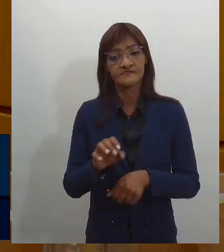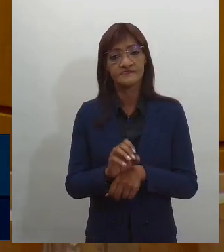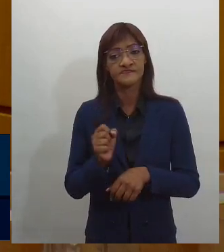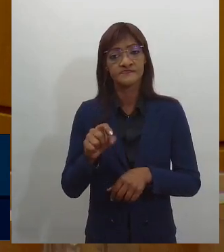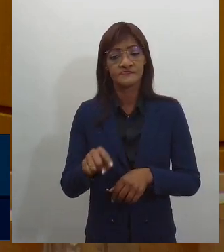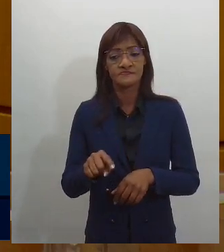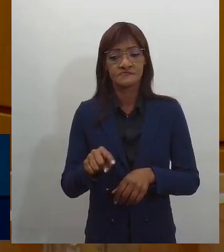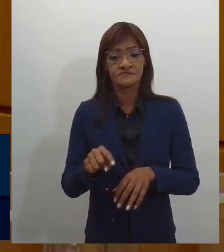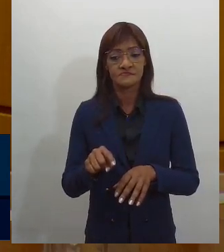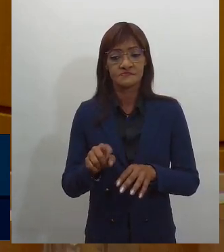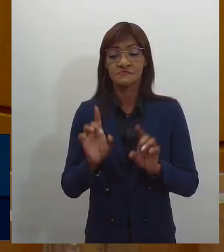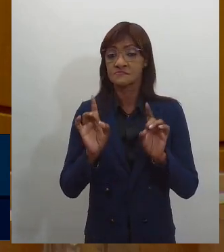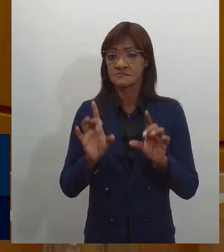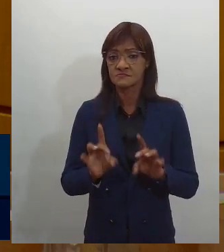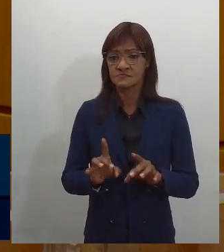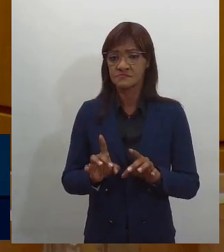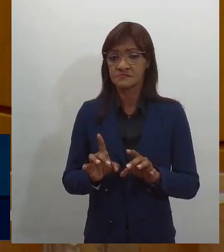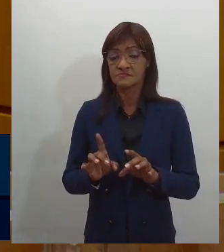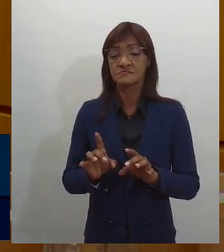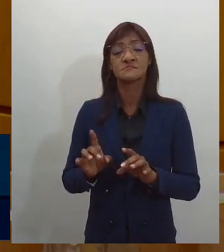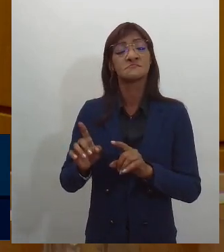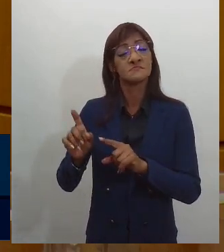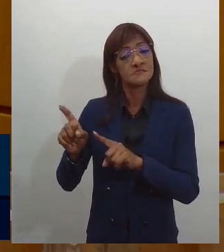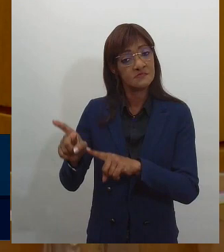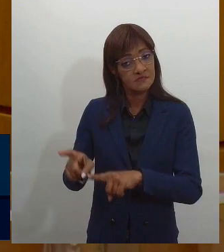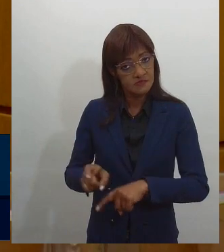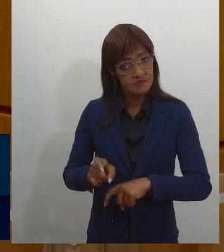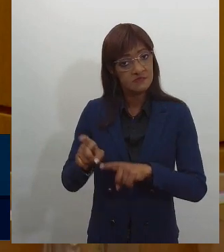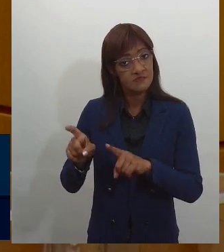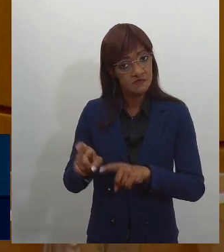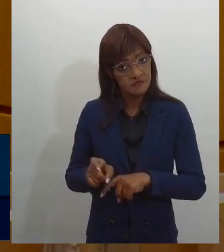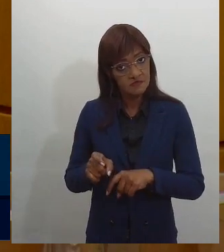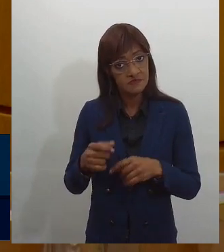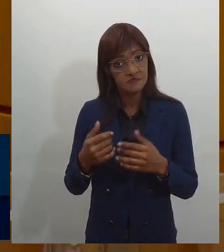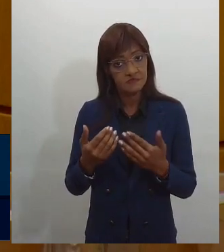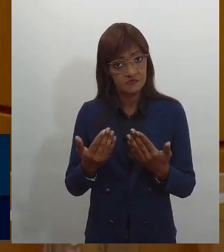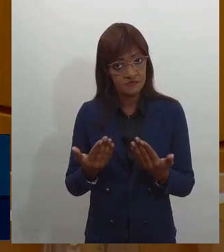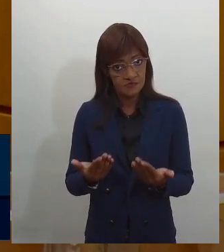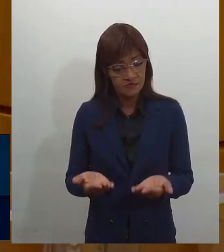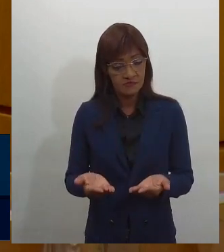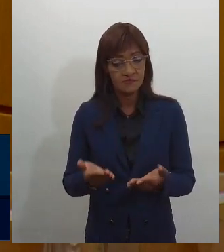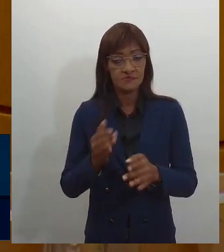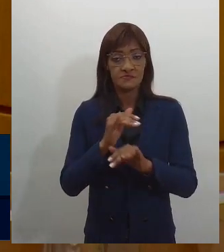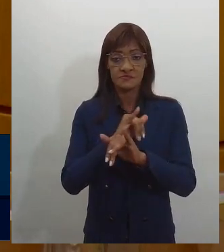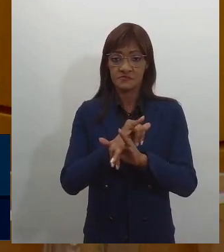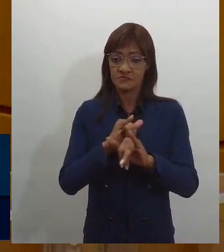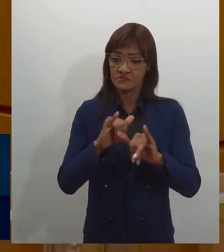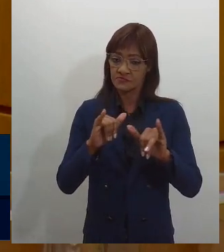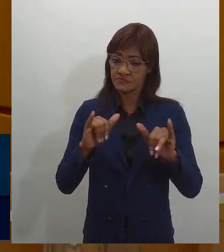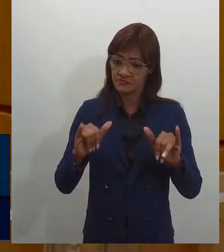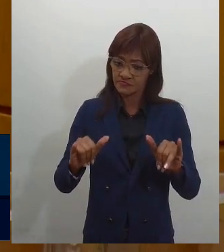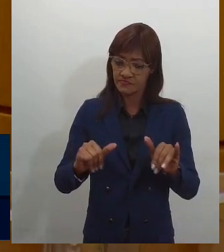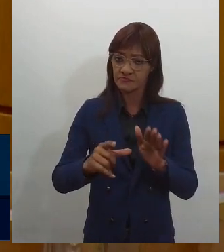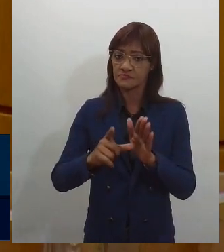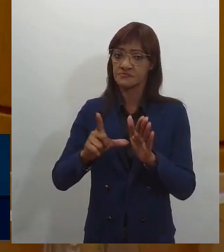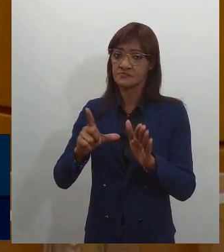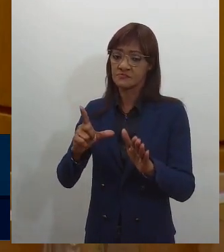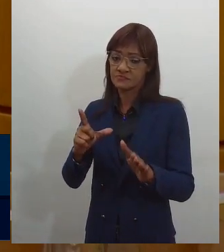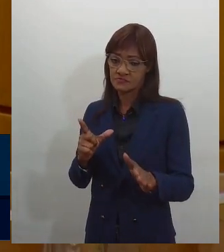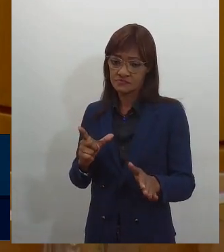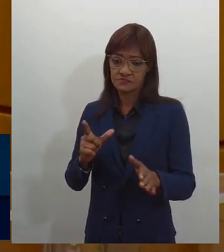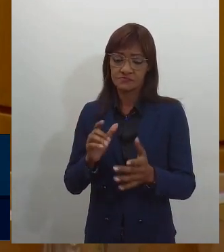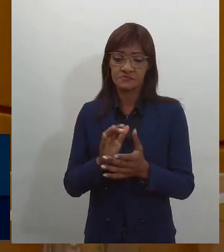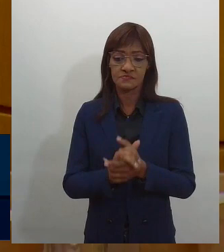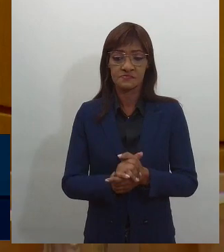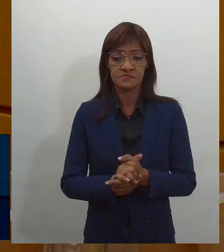sertão, que está, eu já alertei aqui no início do mandato, já alertei aqui logo após